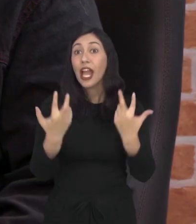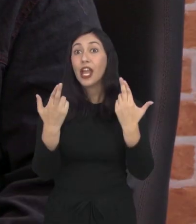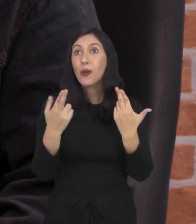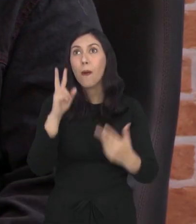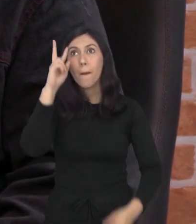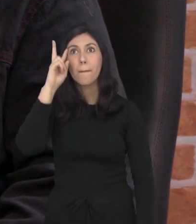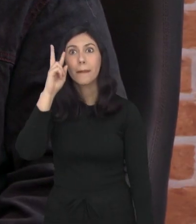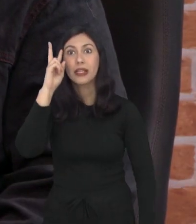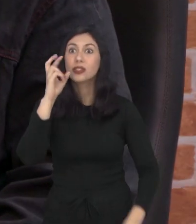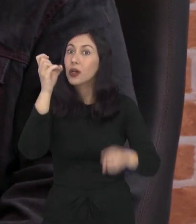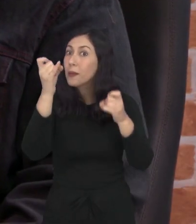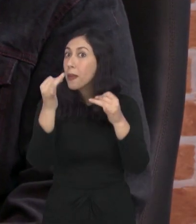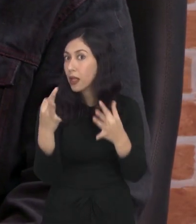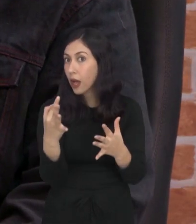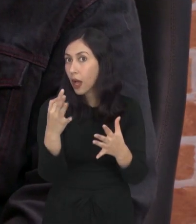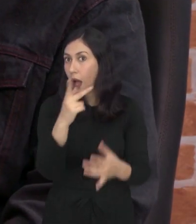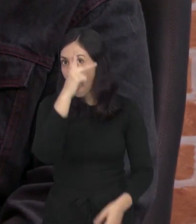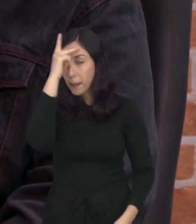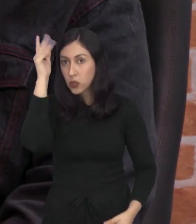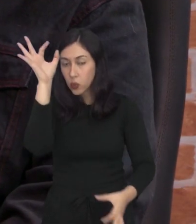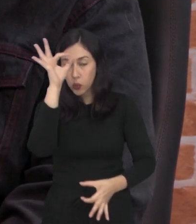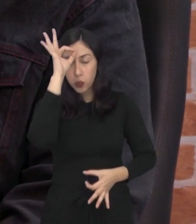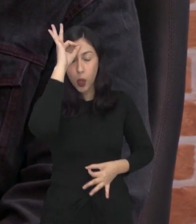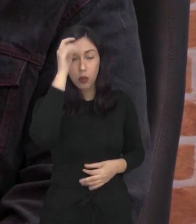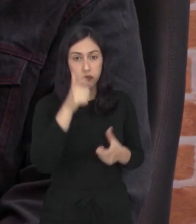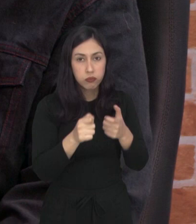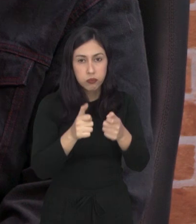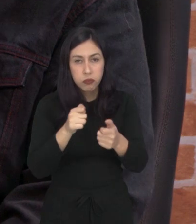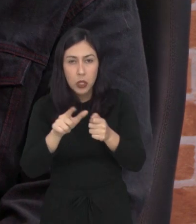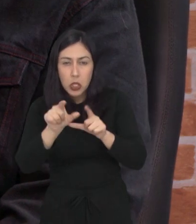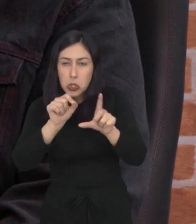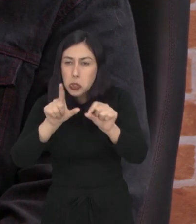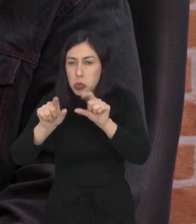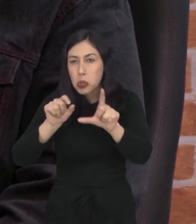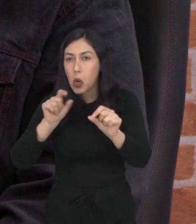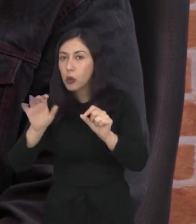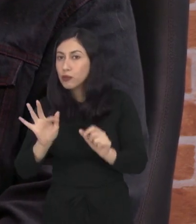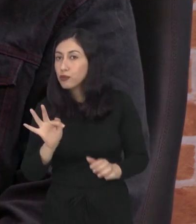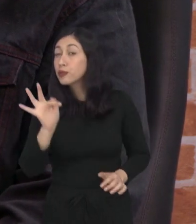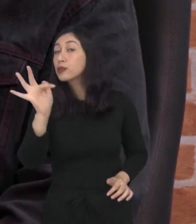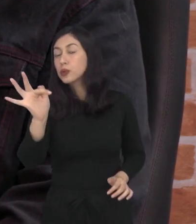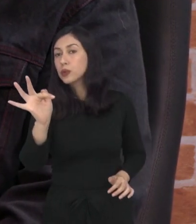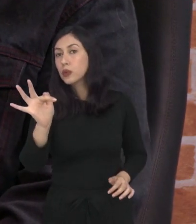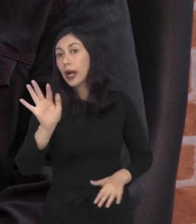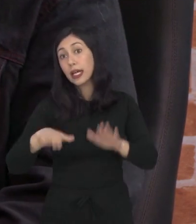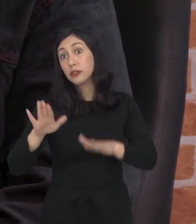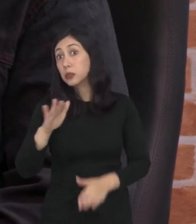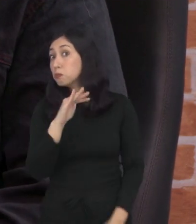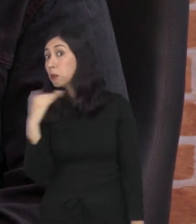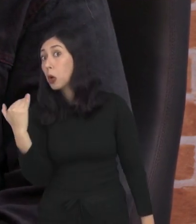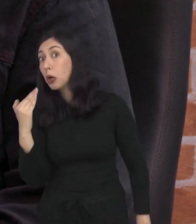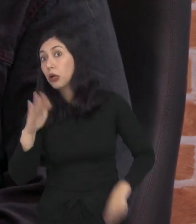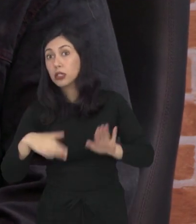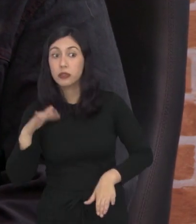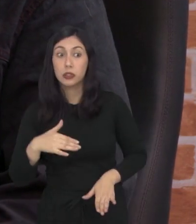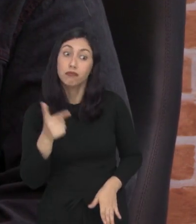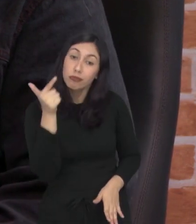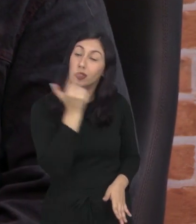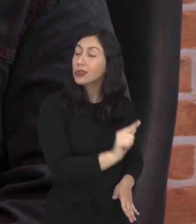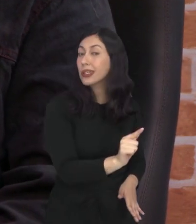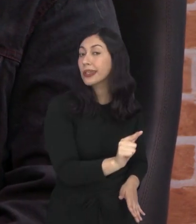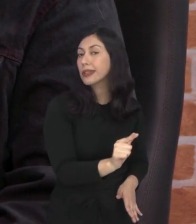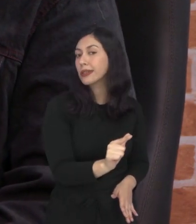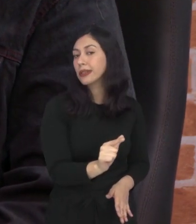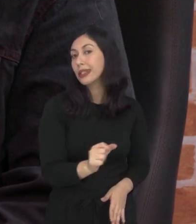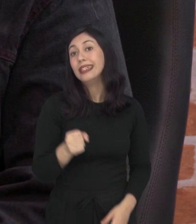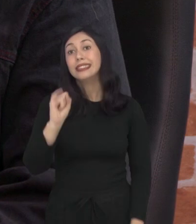sendo contada. Pro jogador, ele tá definindo o que o personagem dele vai fazer. Então pode ser a morte ou não do personagem dele. E